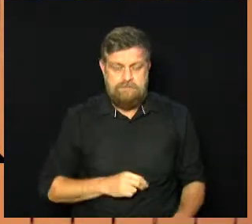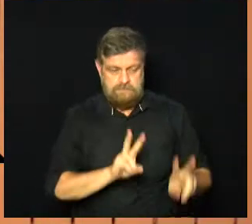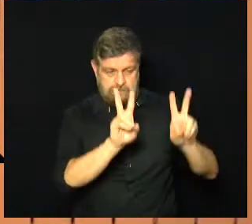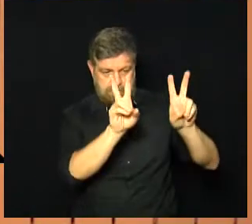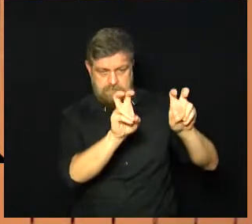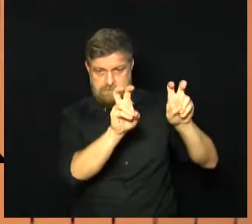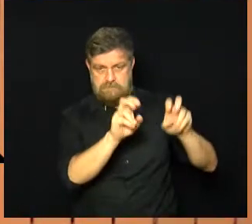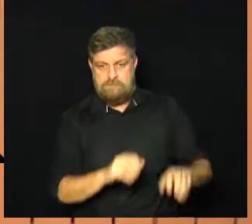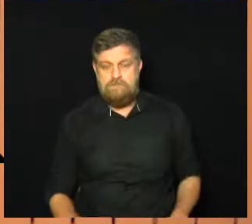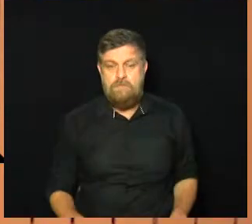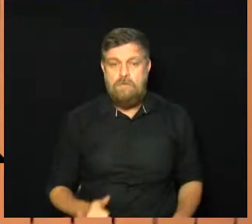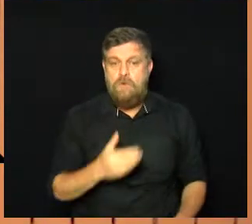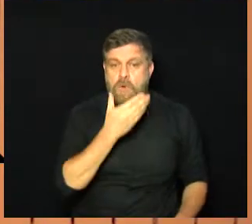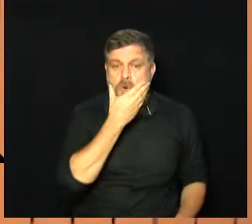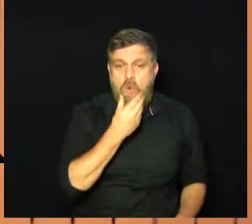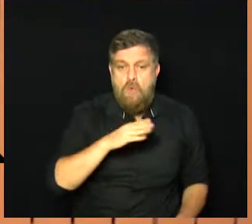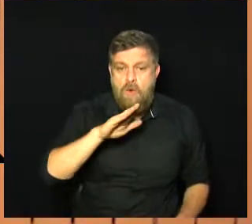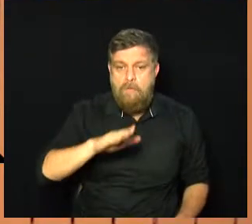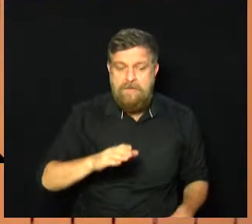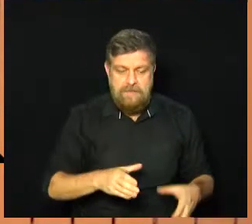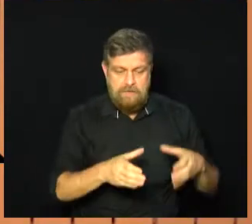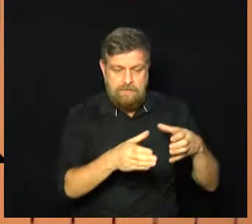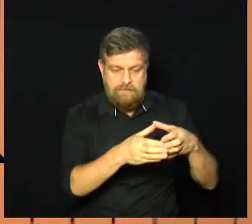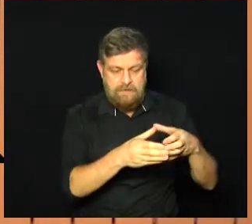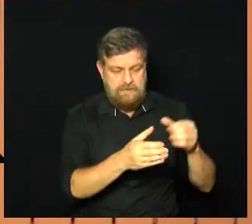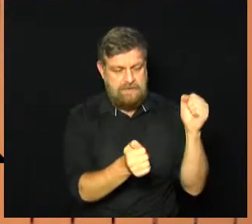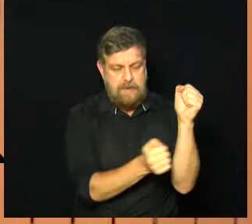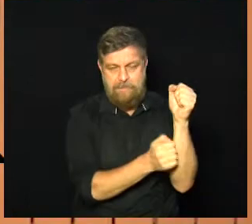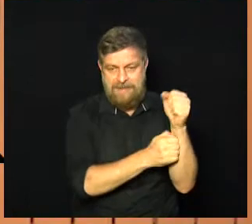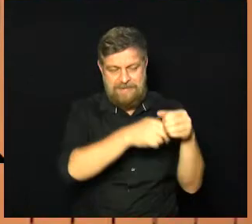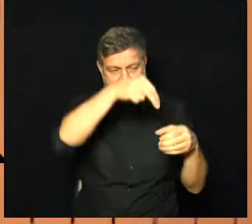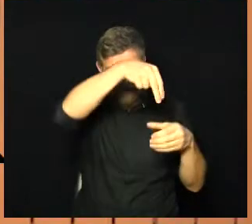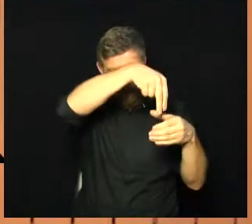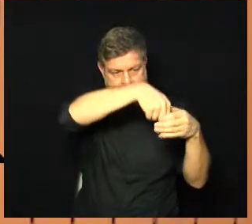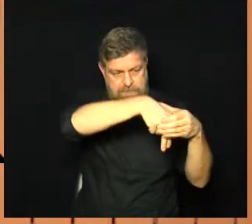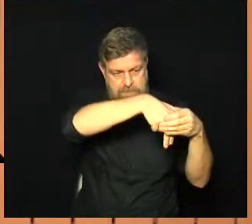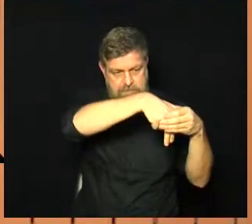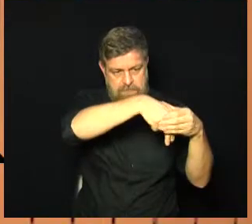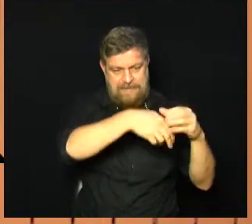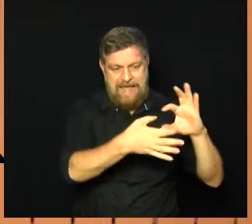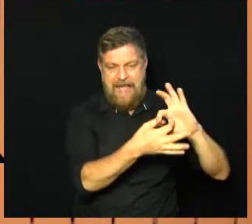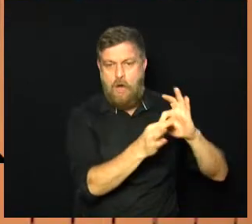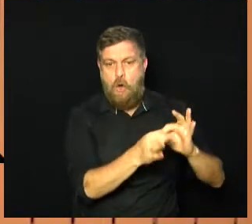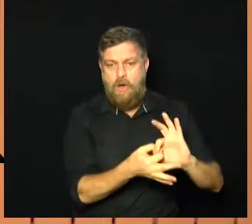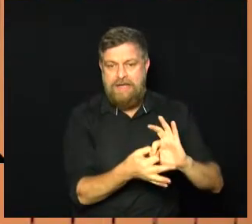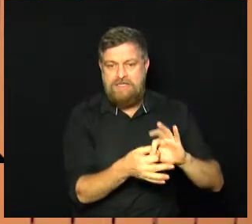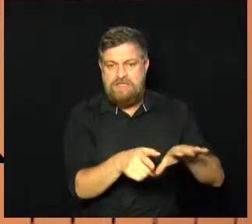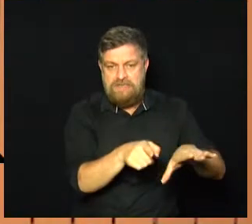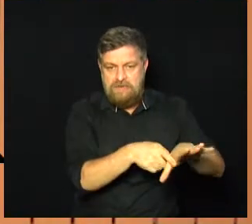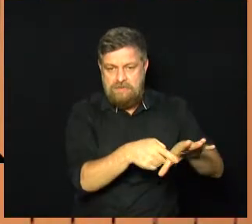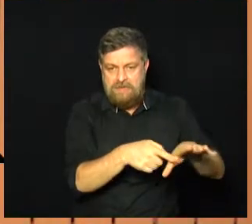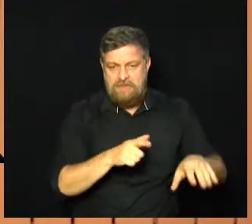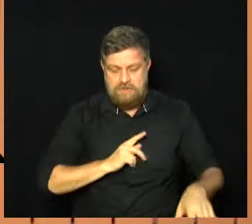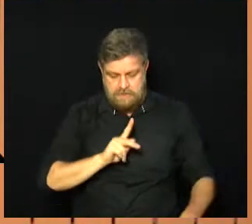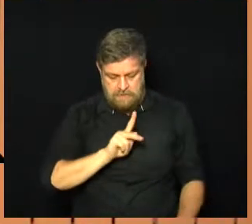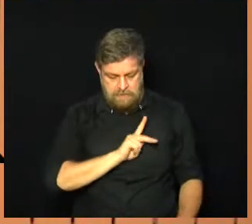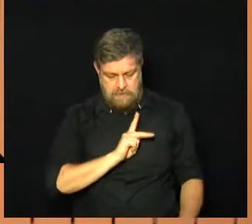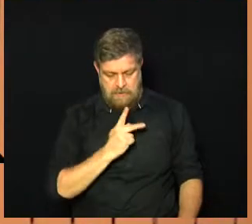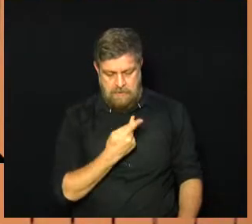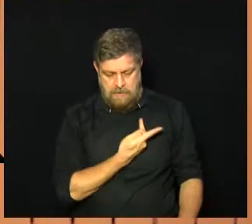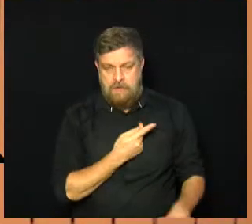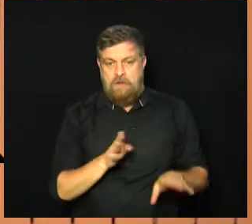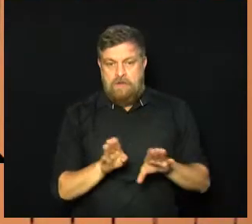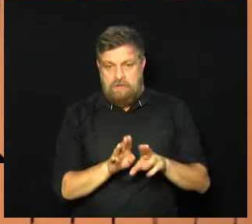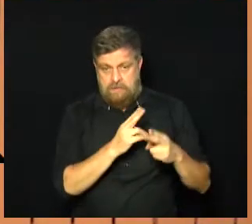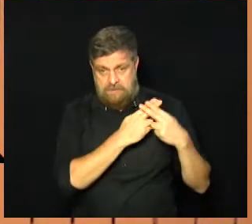do Menino do Barril, que era presidida pelo vereador Paulo Haddad. E